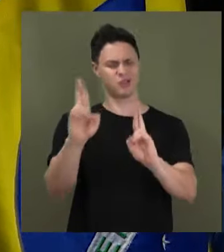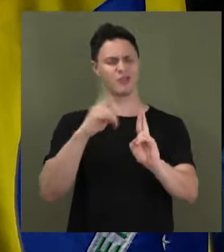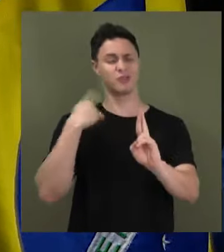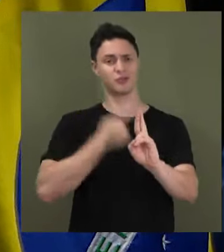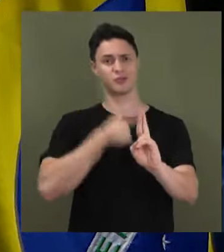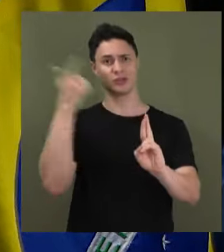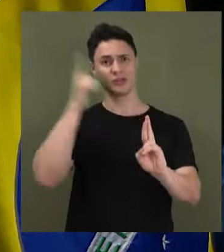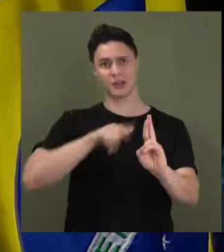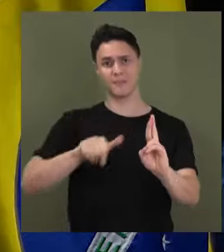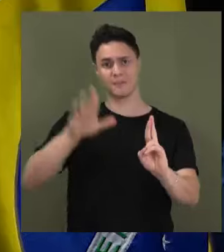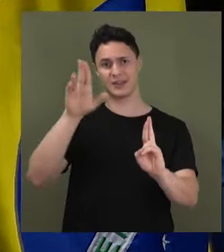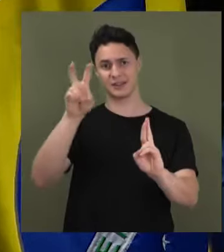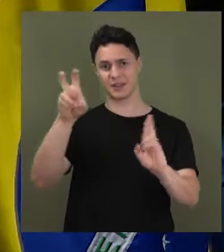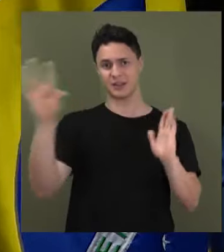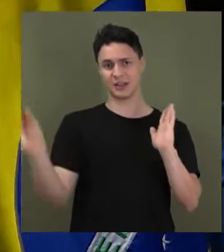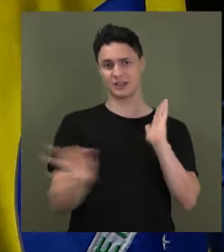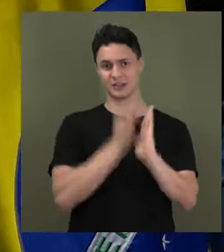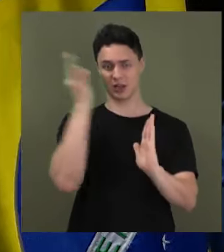consiga